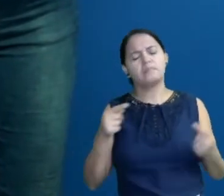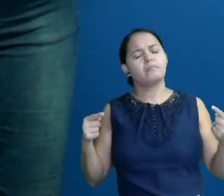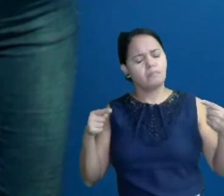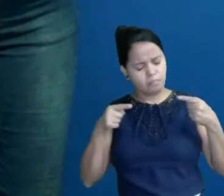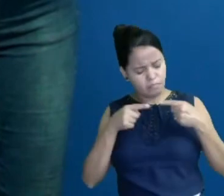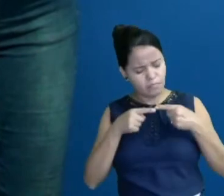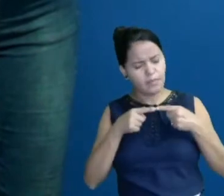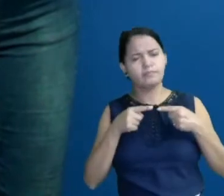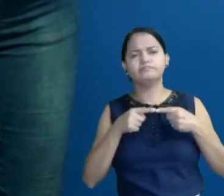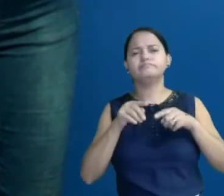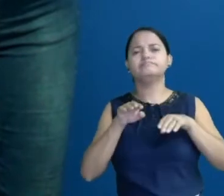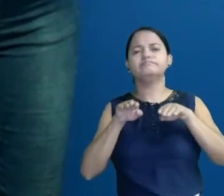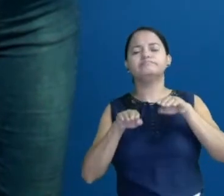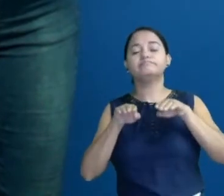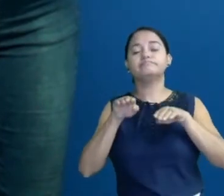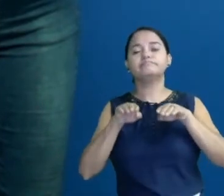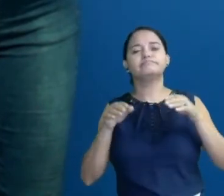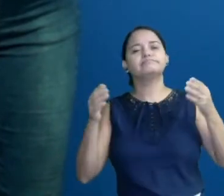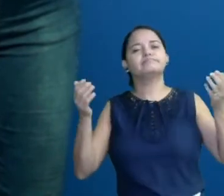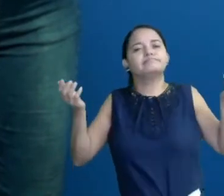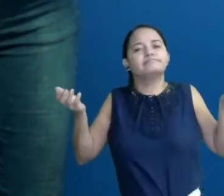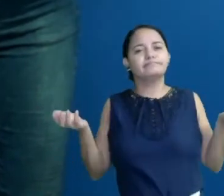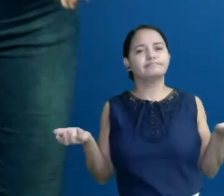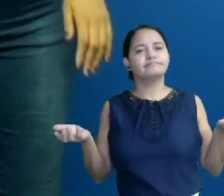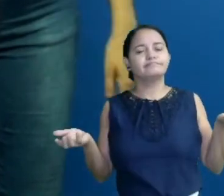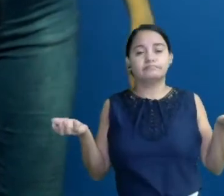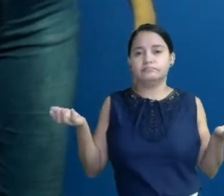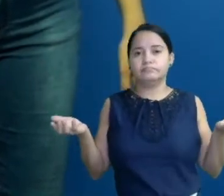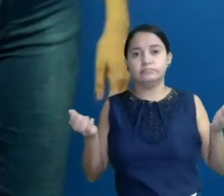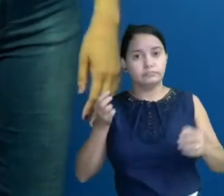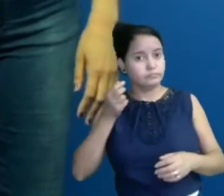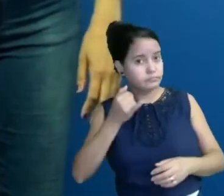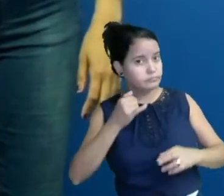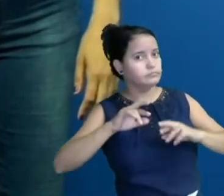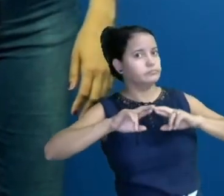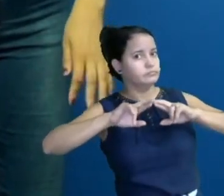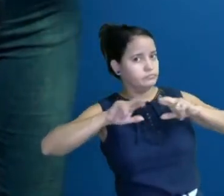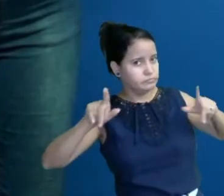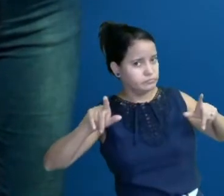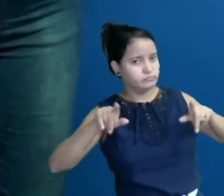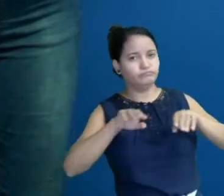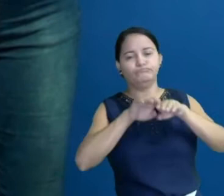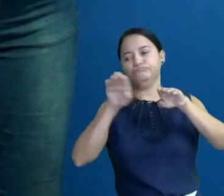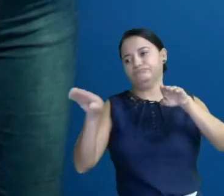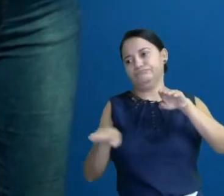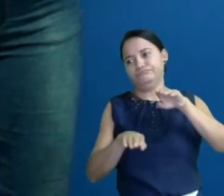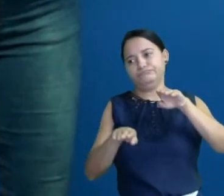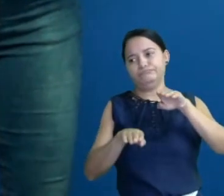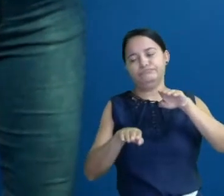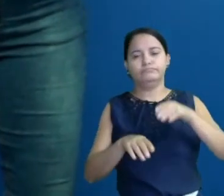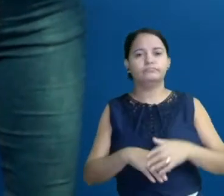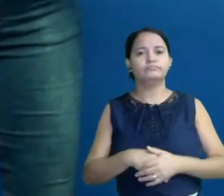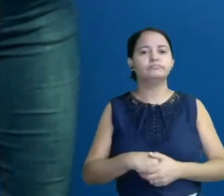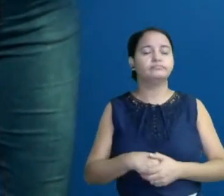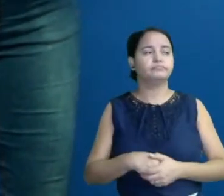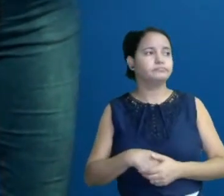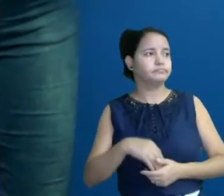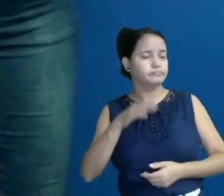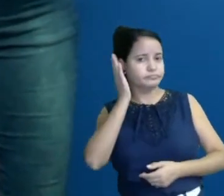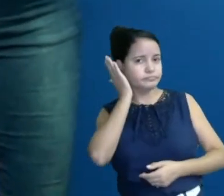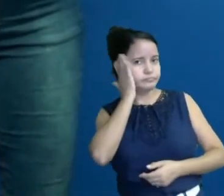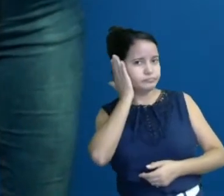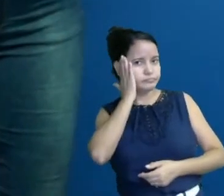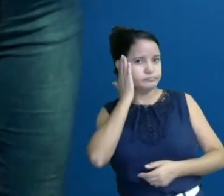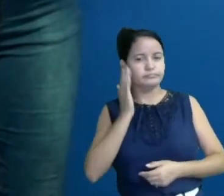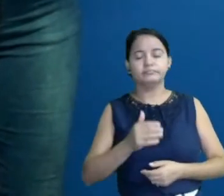equilíbrio se o peso AD Oi gente eu entro em desequilíbrio Beleza então vou entender agora a